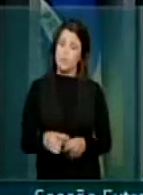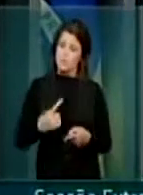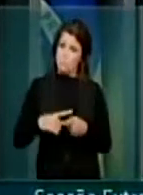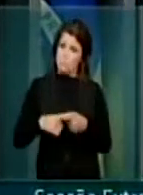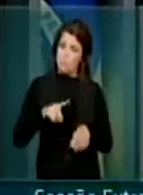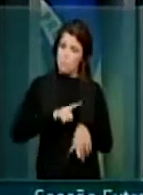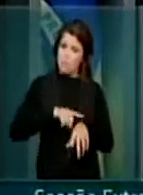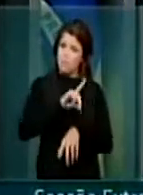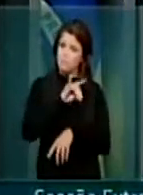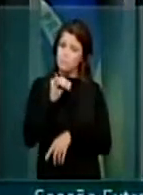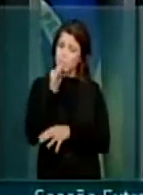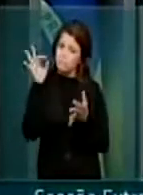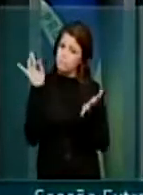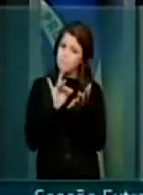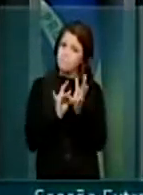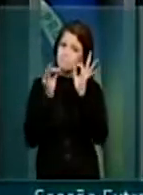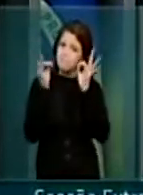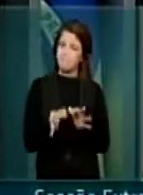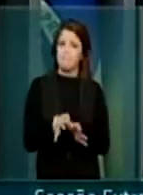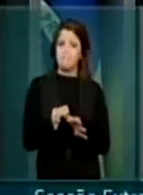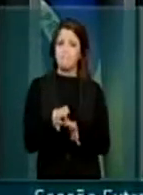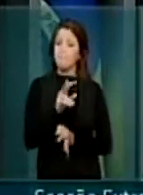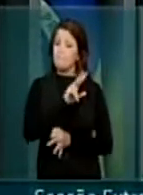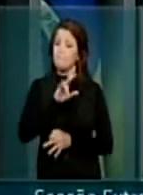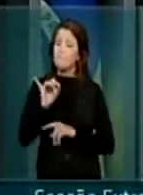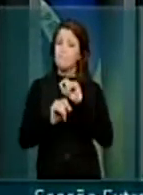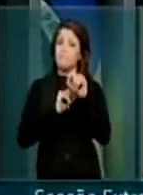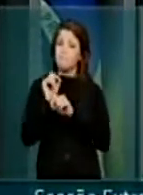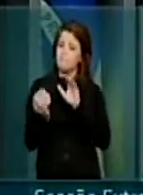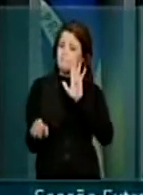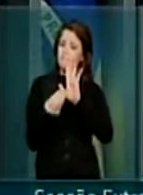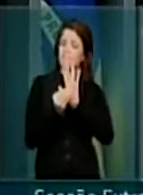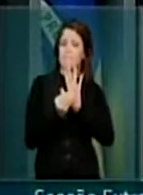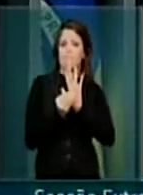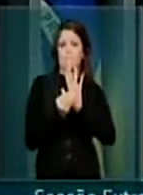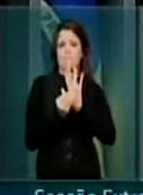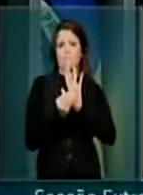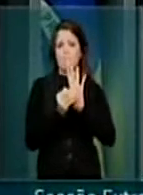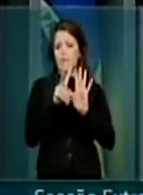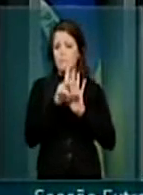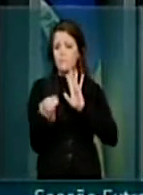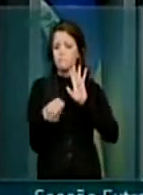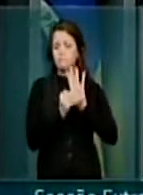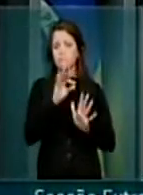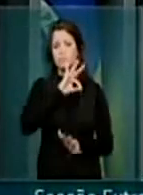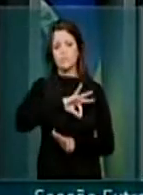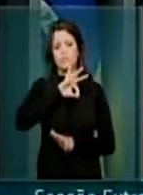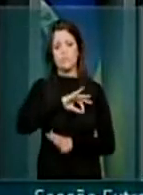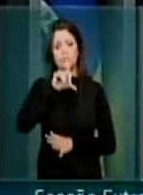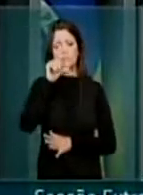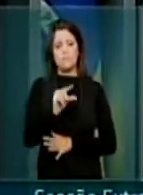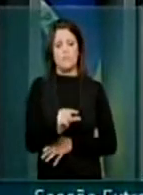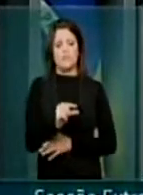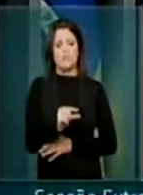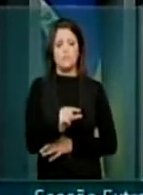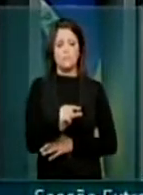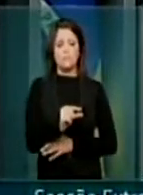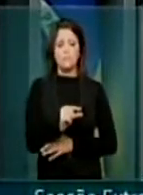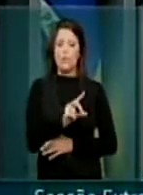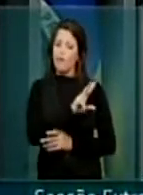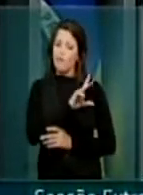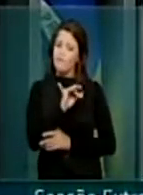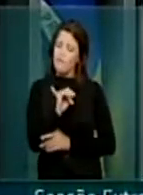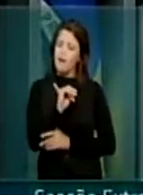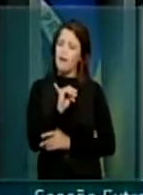nessa data, certamente, iremos fixar o salário mínimo que